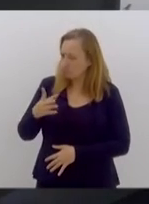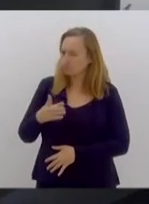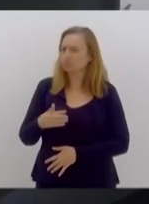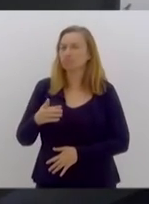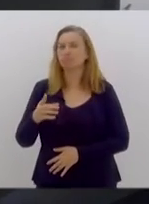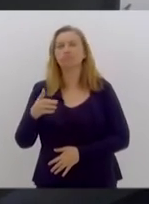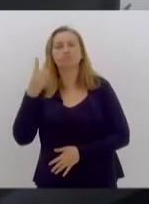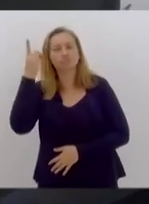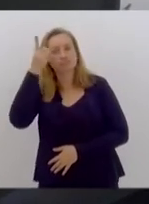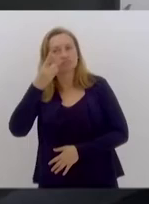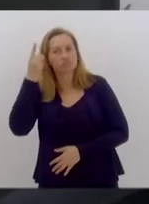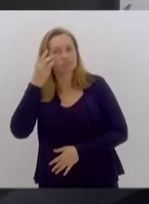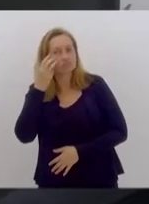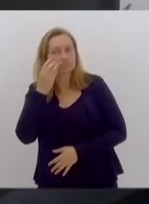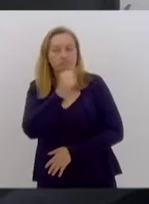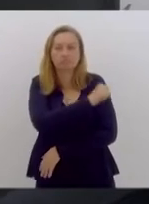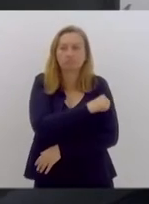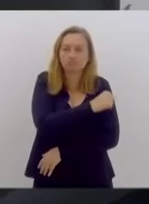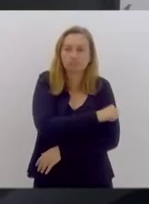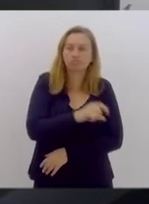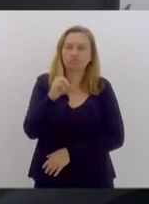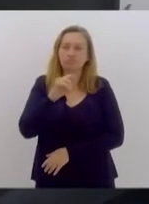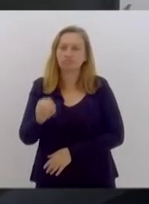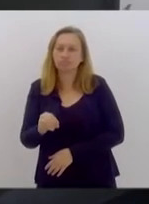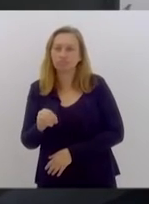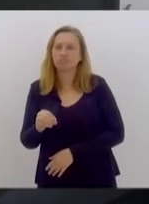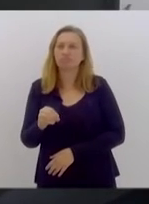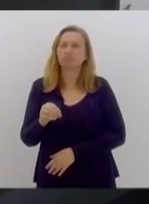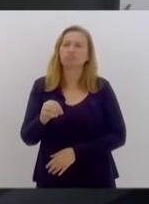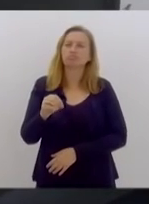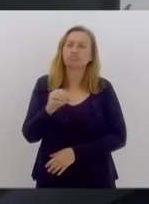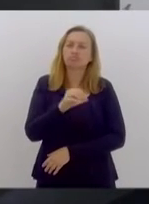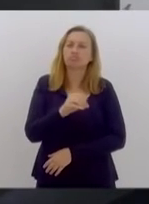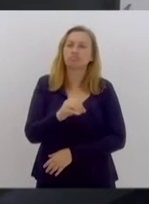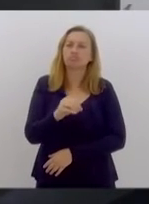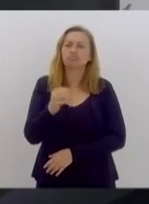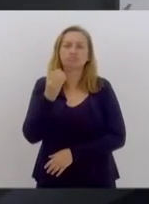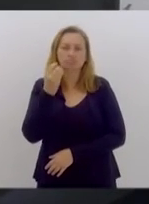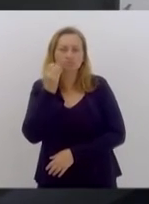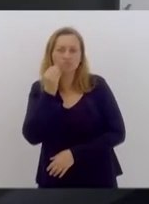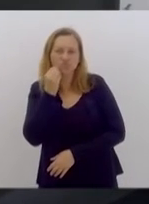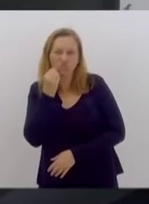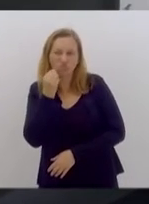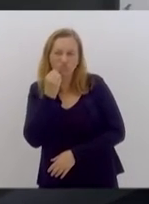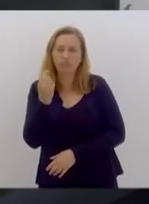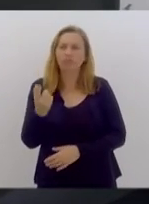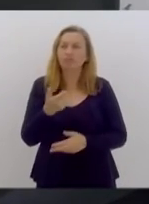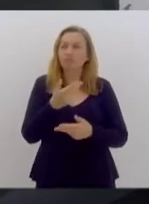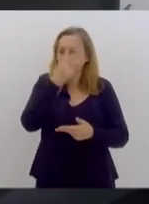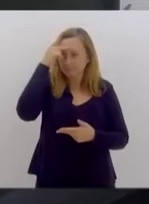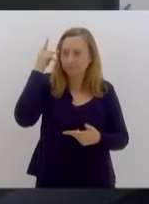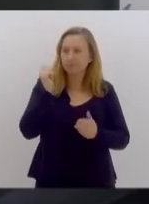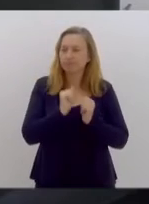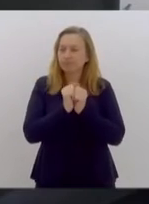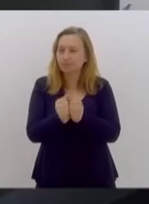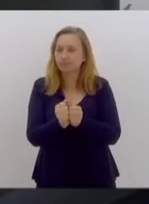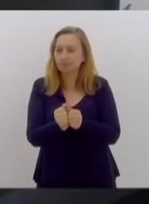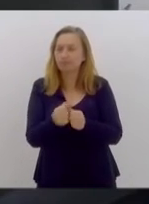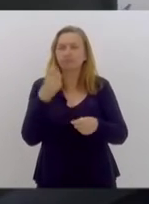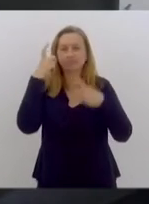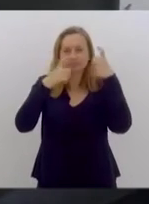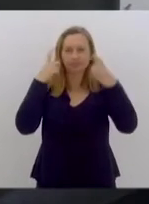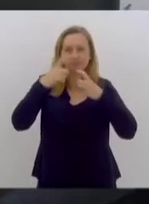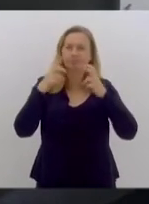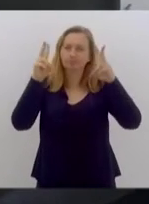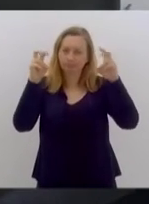valdeck Rejane Dionísio meu amigo ele ama Coelho Ratinho como suplente foi uma pessoa que sempre tiveram preocupado com